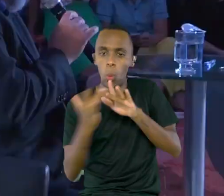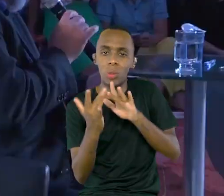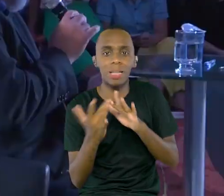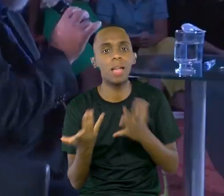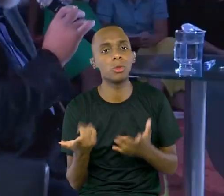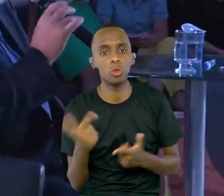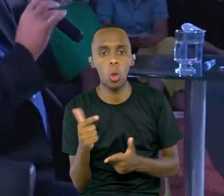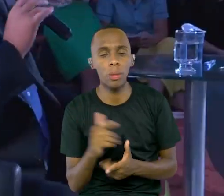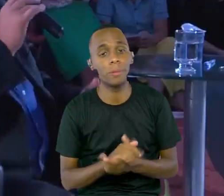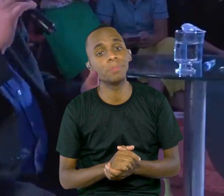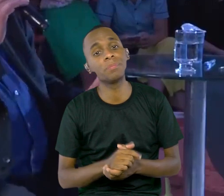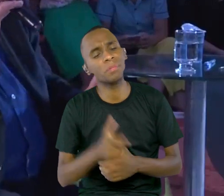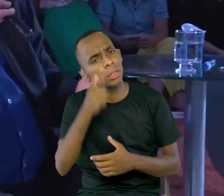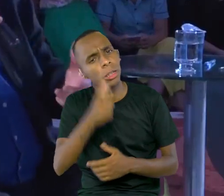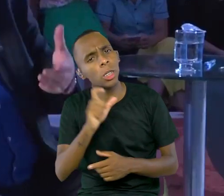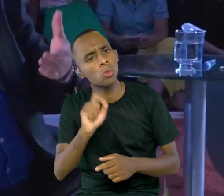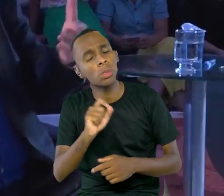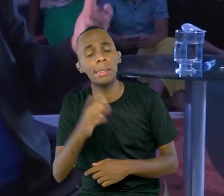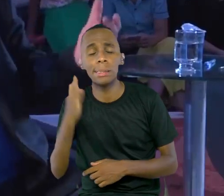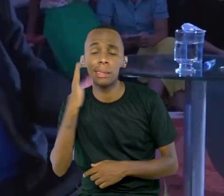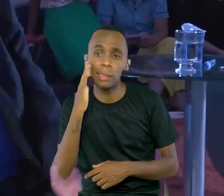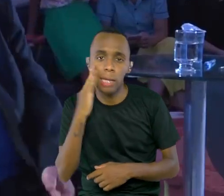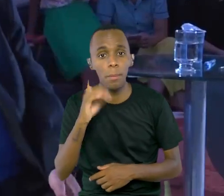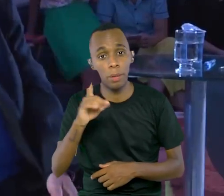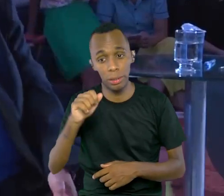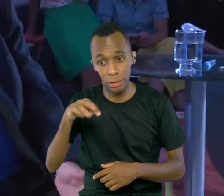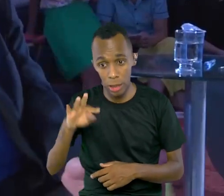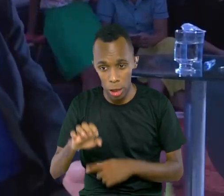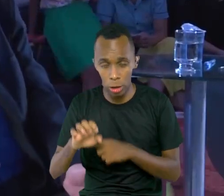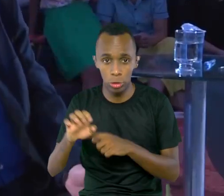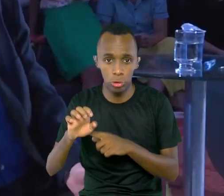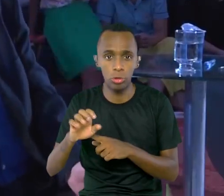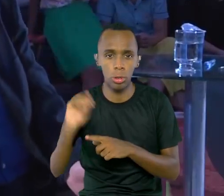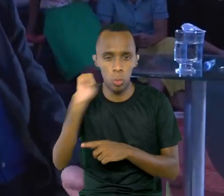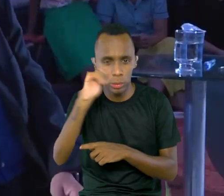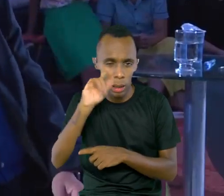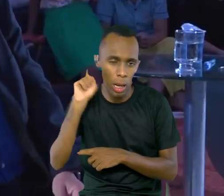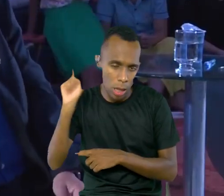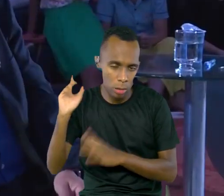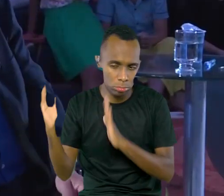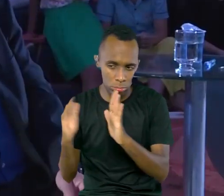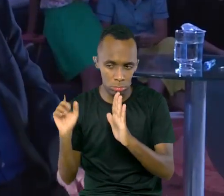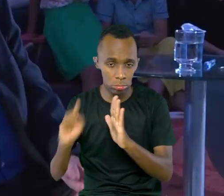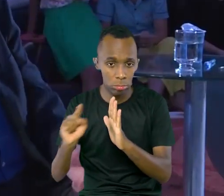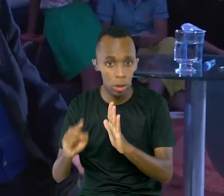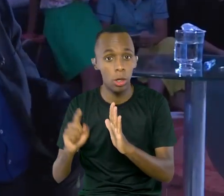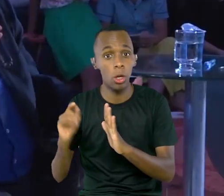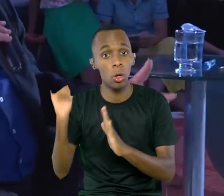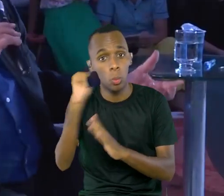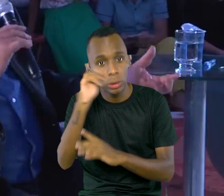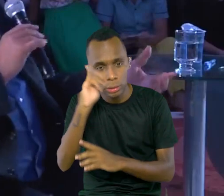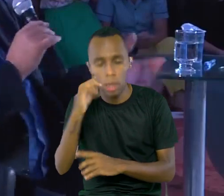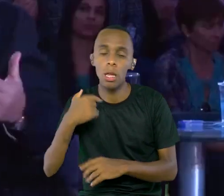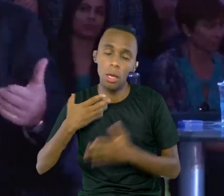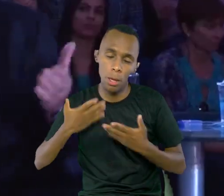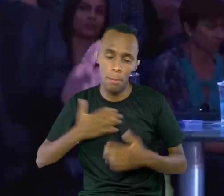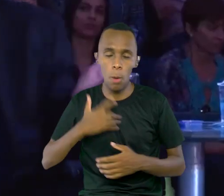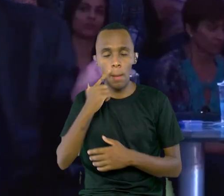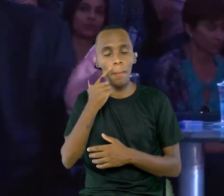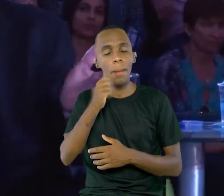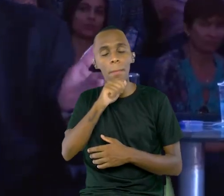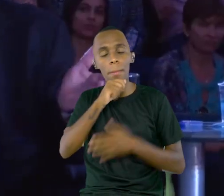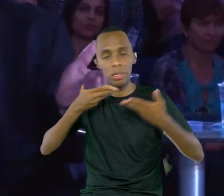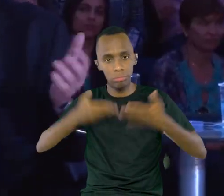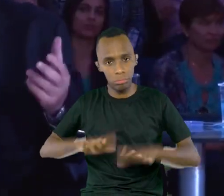convivência. Interessante, como sabem, né, Dante escreveu no italiano daquele momento, e em italiano, eu sou filho